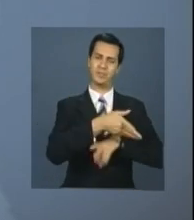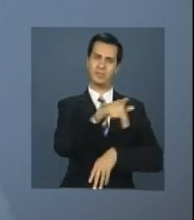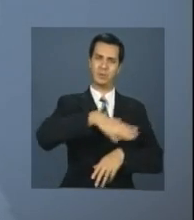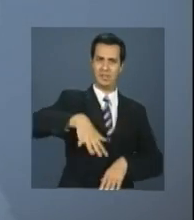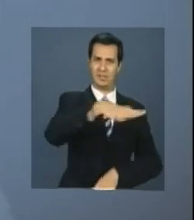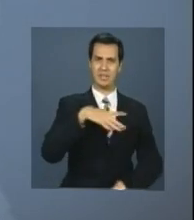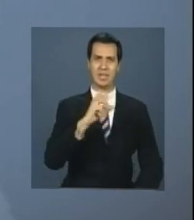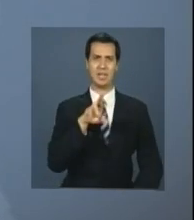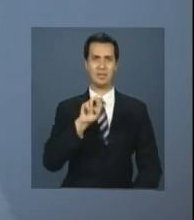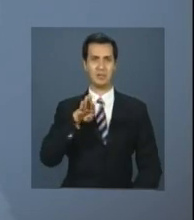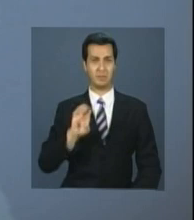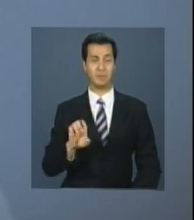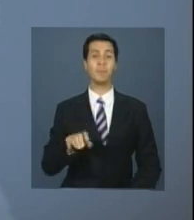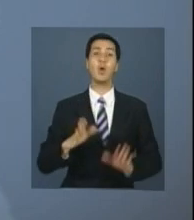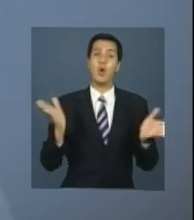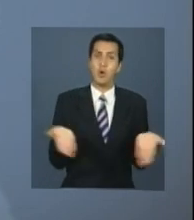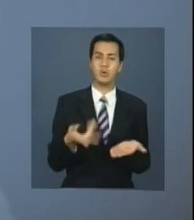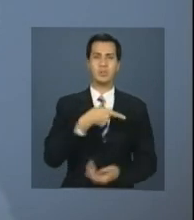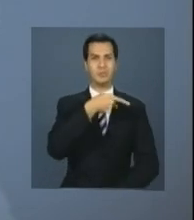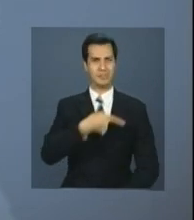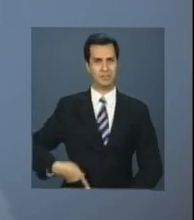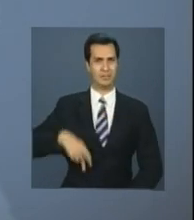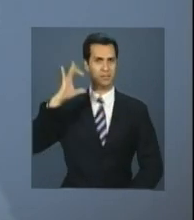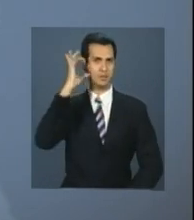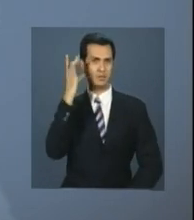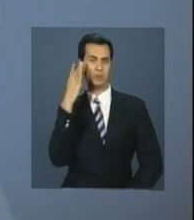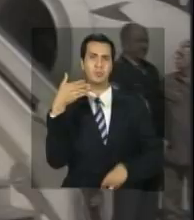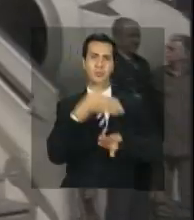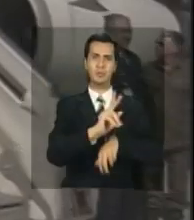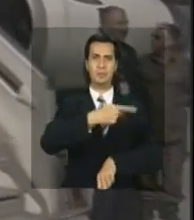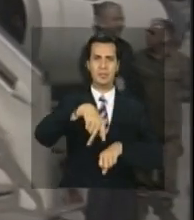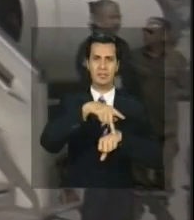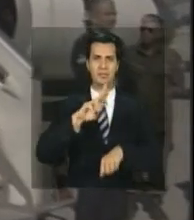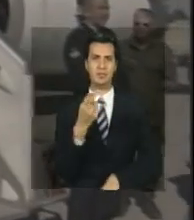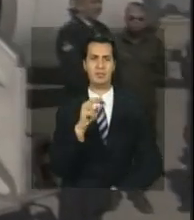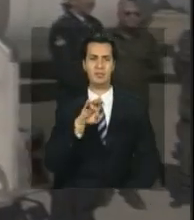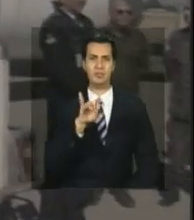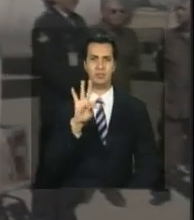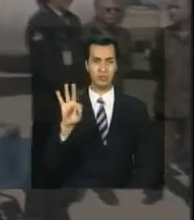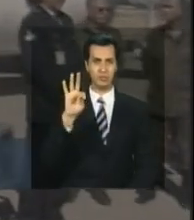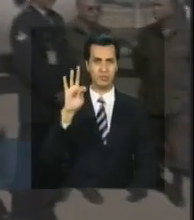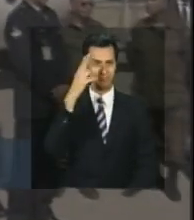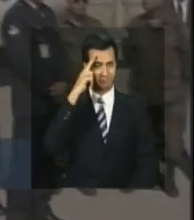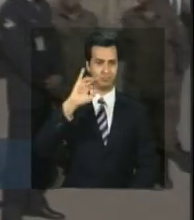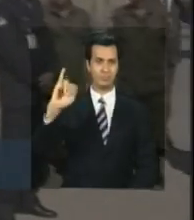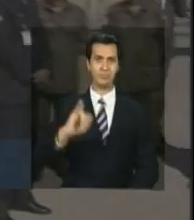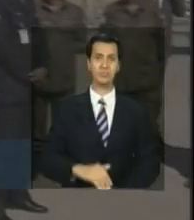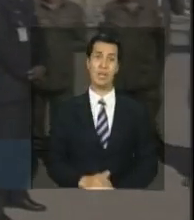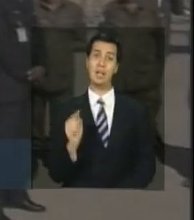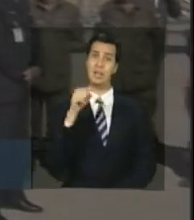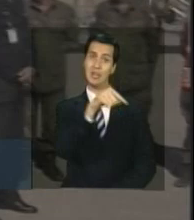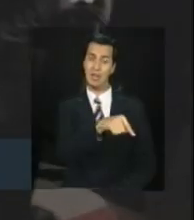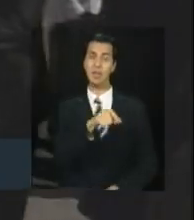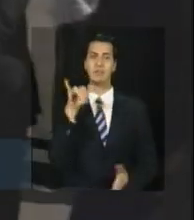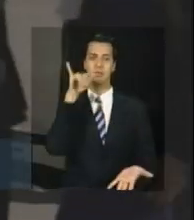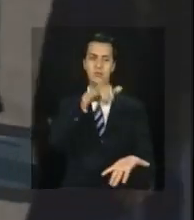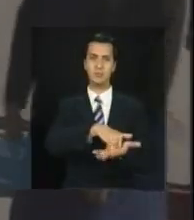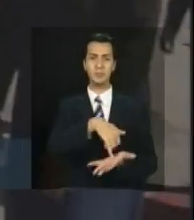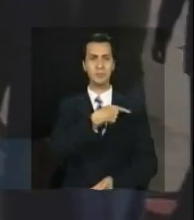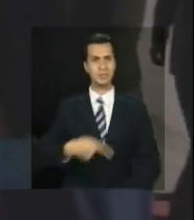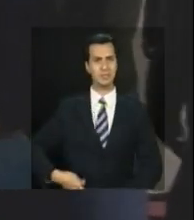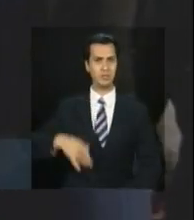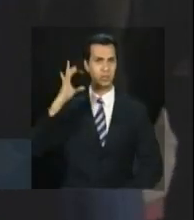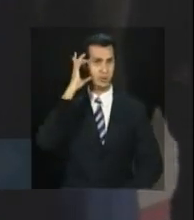passou a quarta-feira no Haiti, onde cumpriu a agenda oficial. No aeroporto, Dilma Rousseff foi recebida com honras